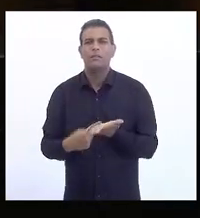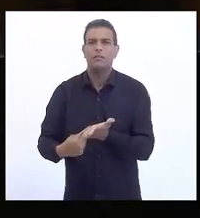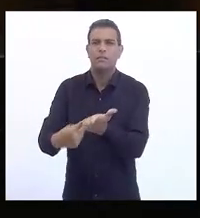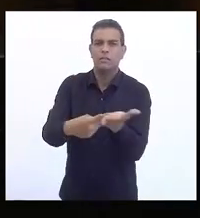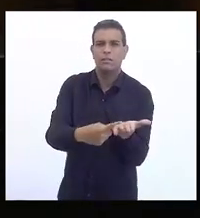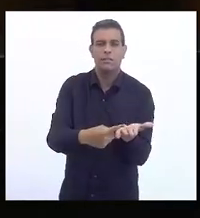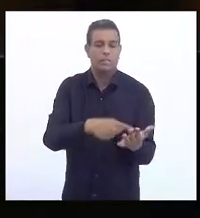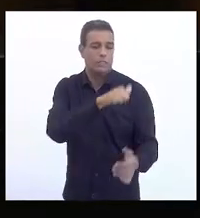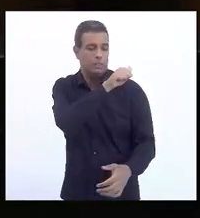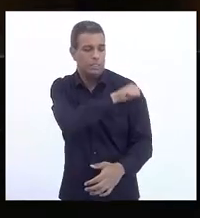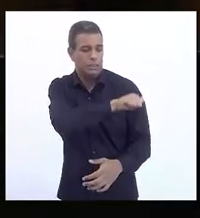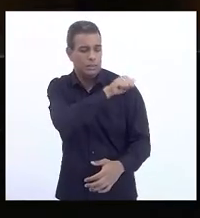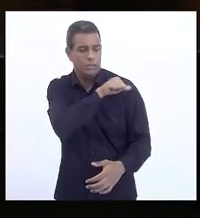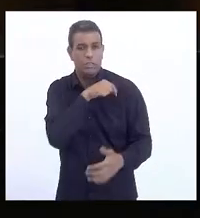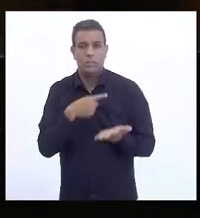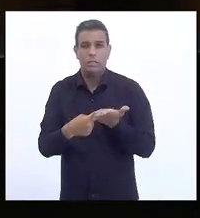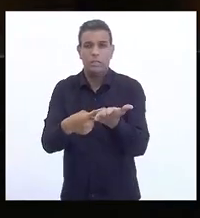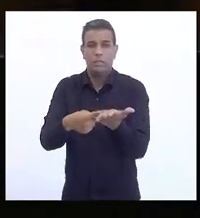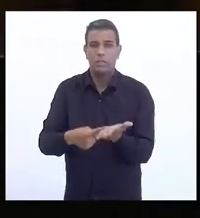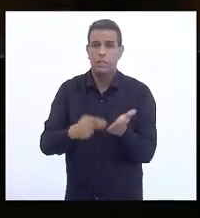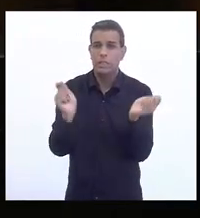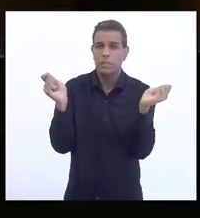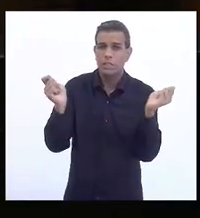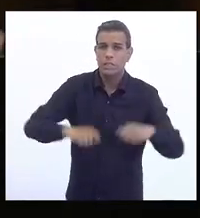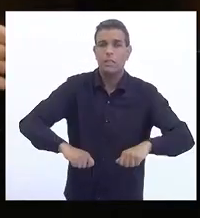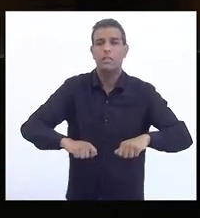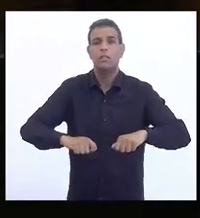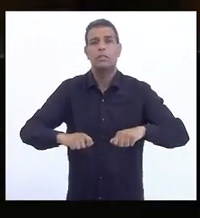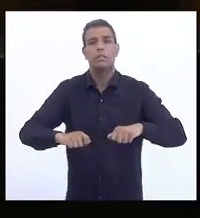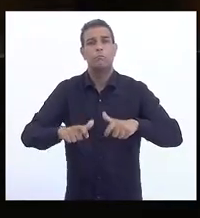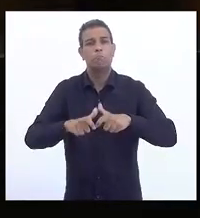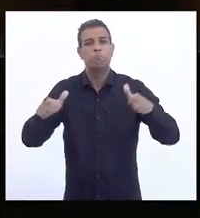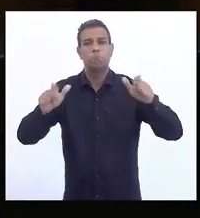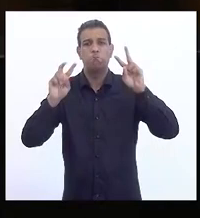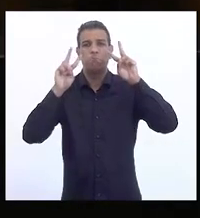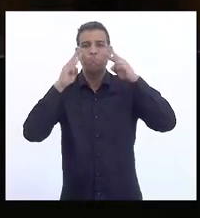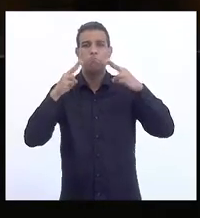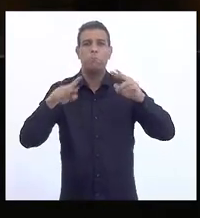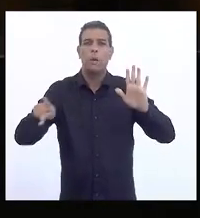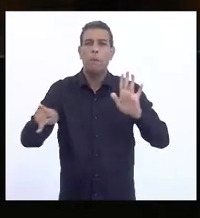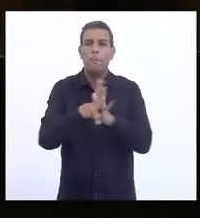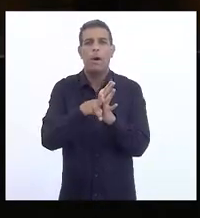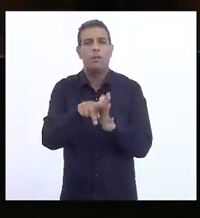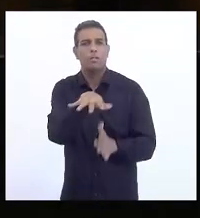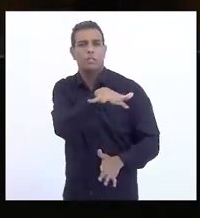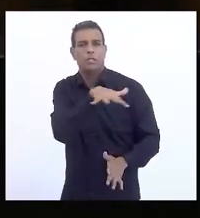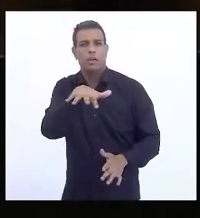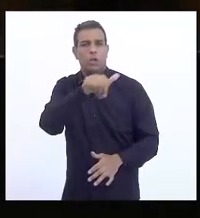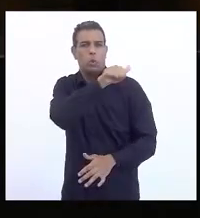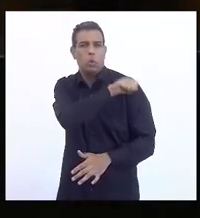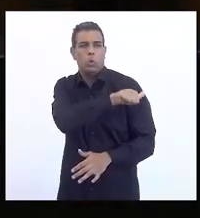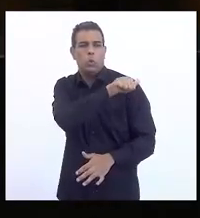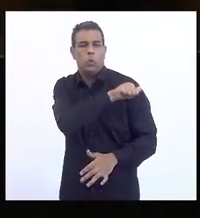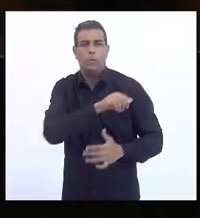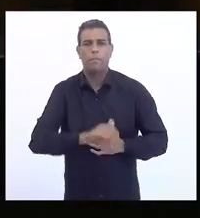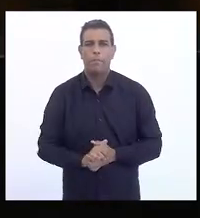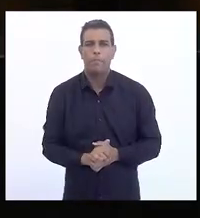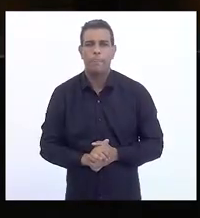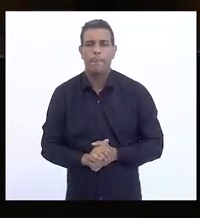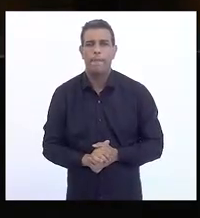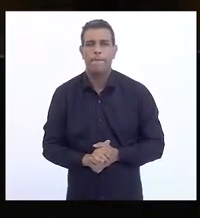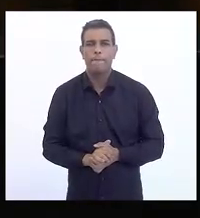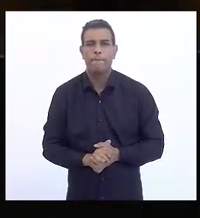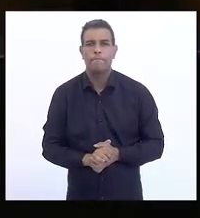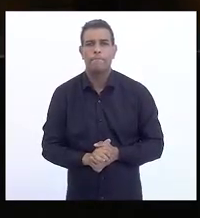de que o Rio de Janeiro investe agora, tem uma capacidade de investir muito grande no seu próprio estado e que repassa